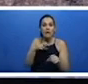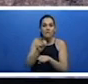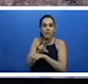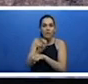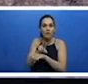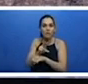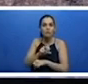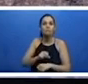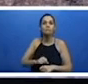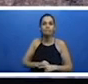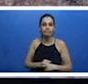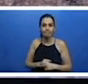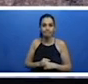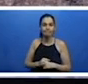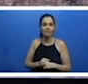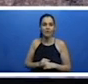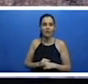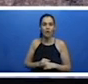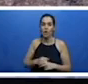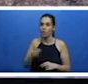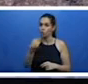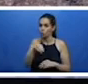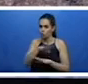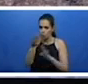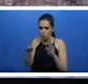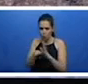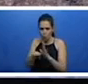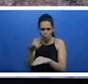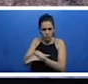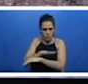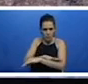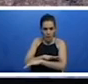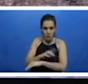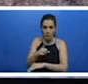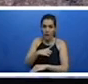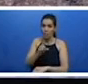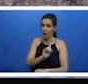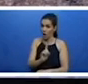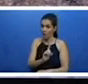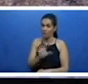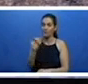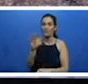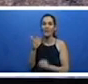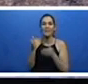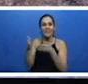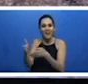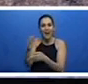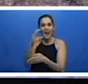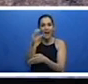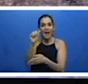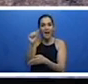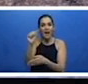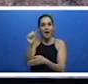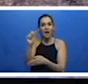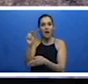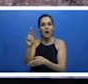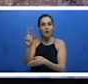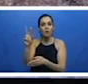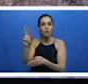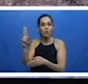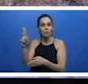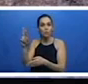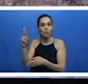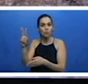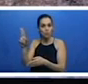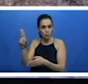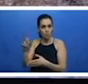tem, apresenta. Bom, os anuros, do modo geral, são animais carnívoros, se alimentam de insetos, de